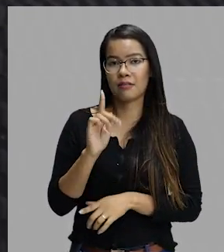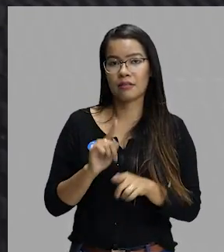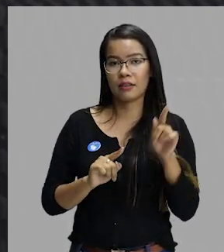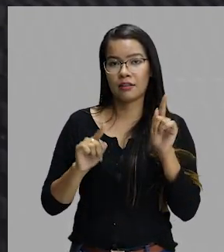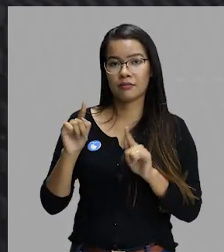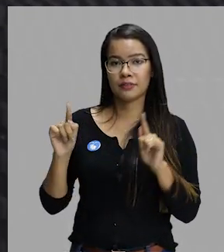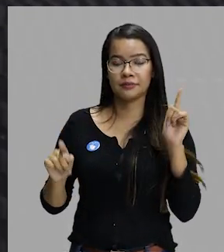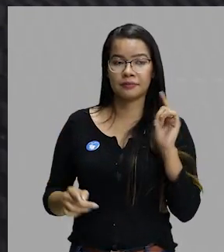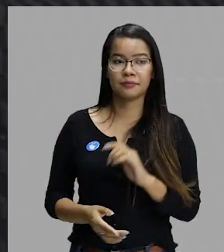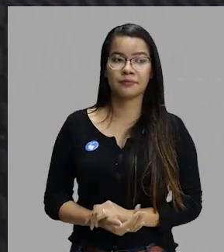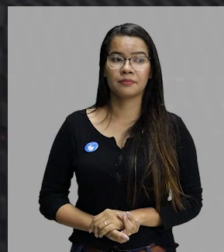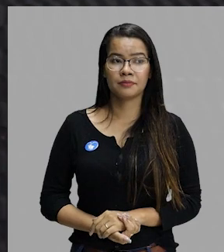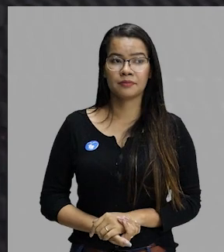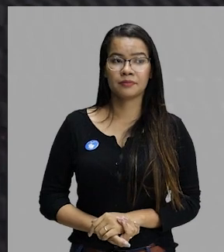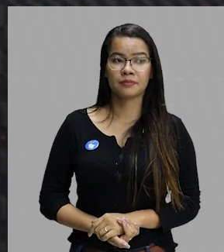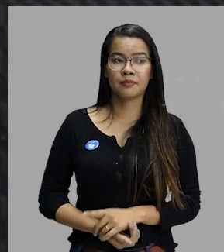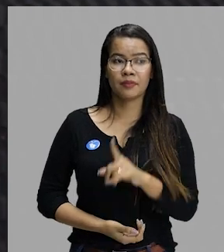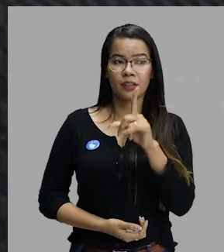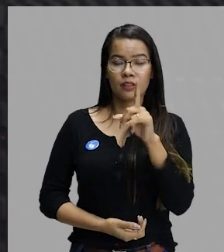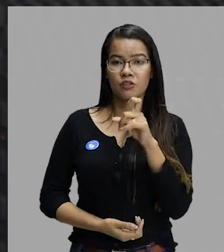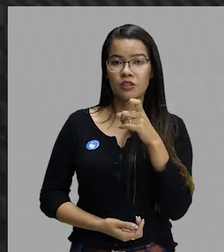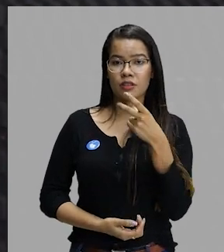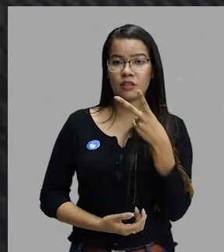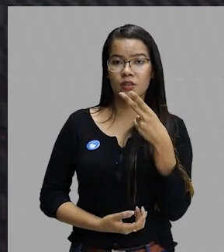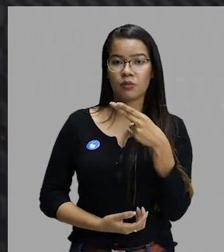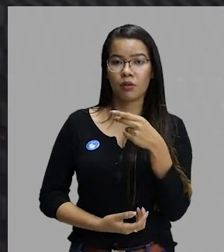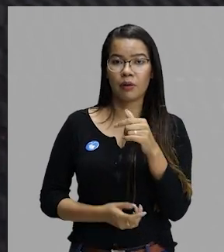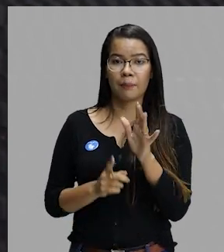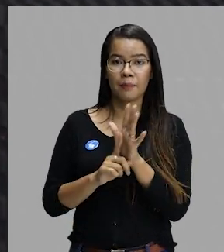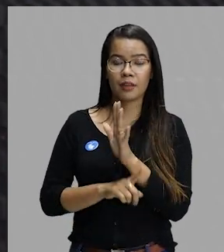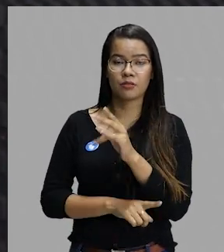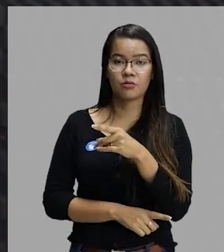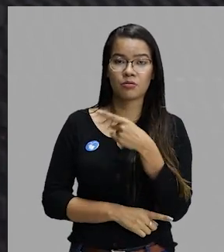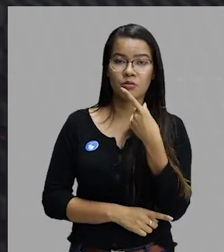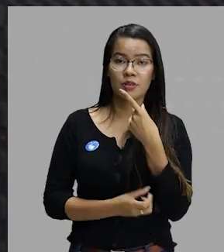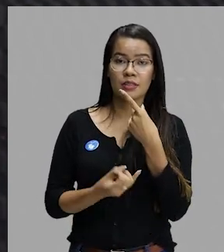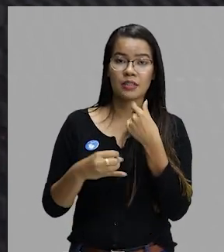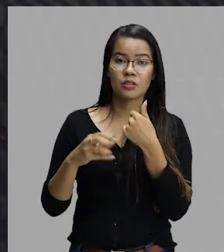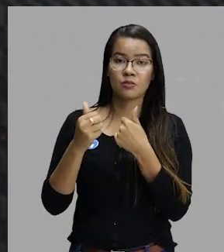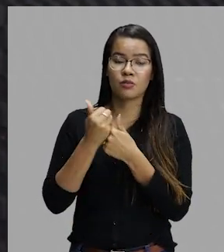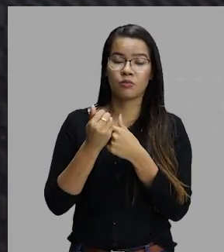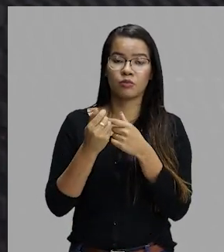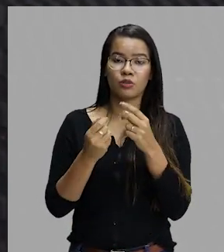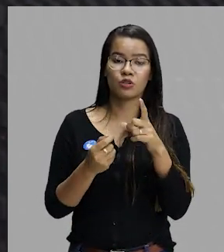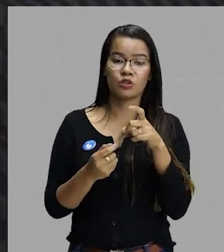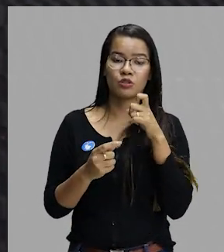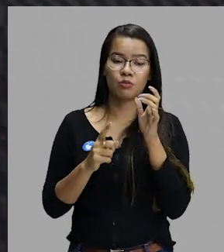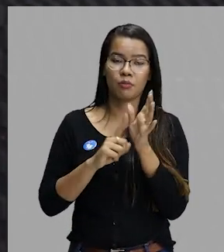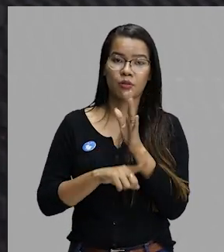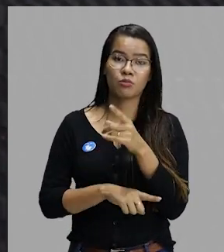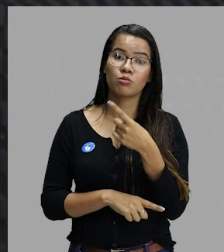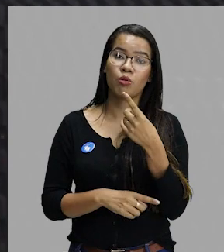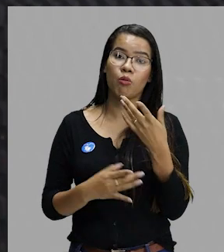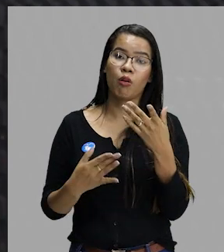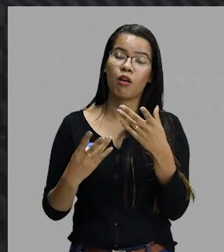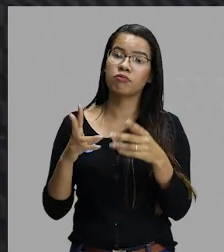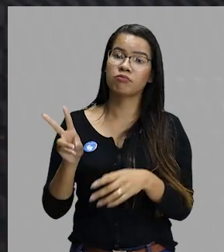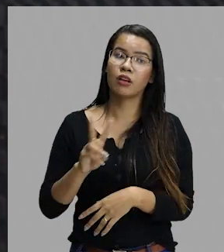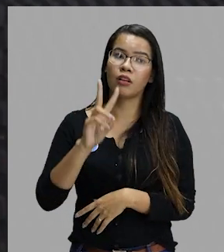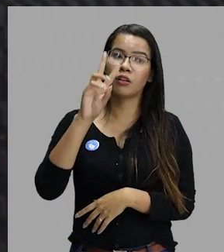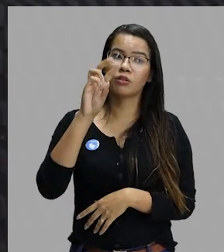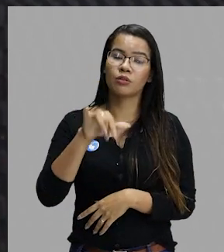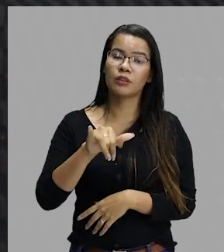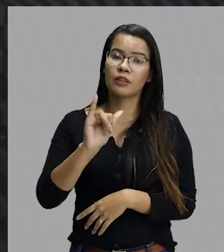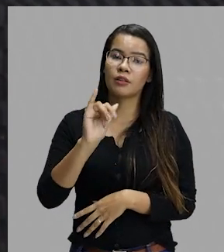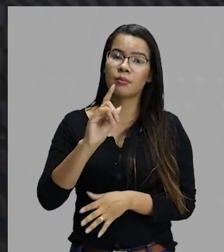função. Olha só, x igual a menos 1. Se eu substituir o x por menos 1, quanto é que vai dar o y? Vai ficar menos 1